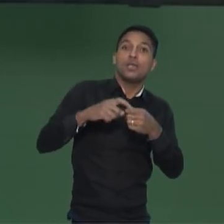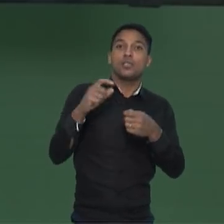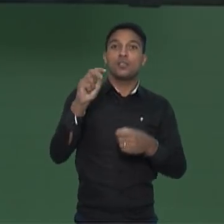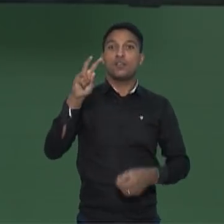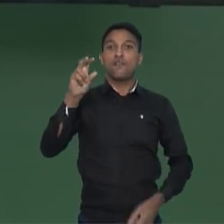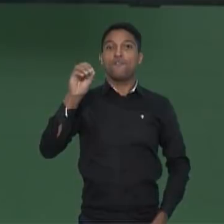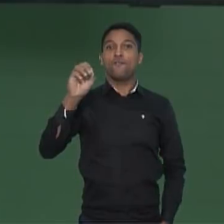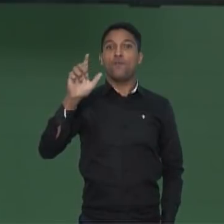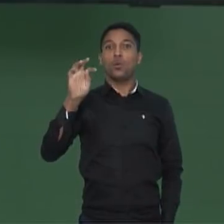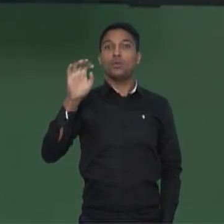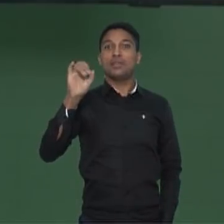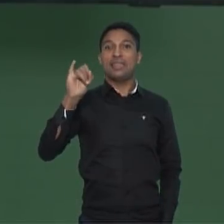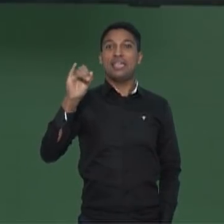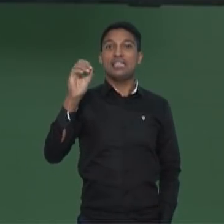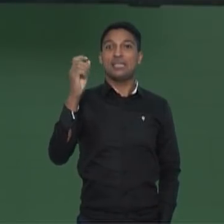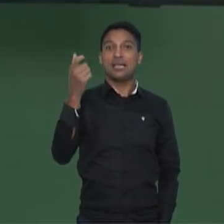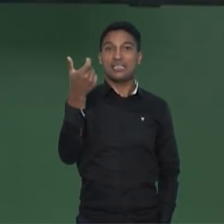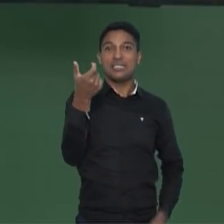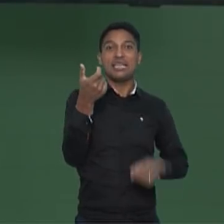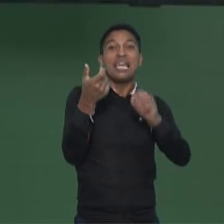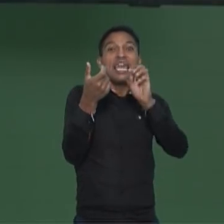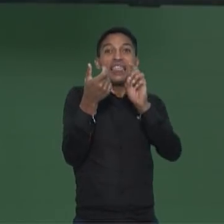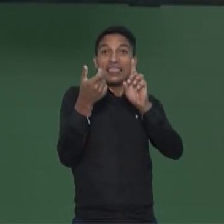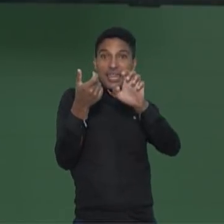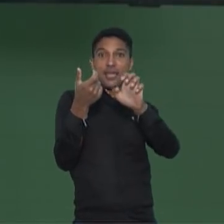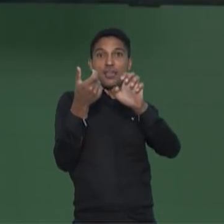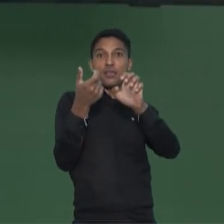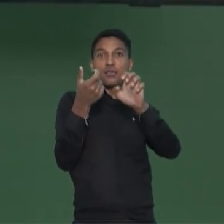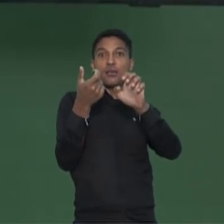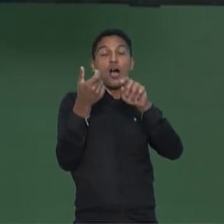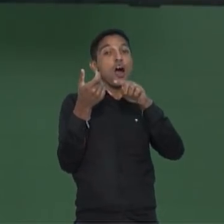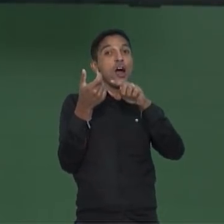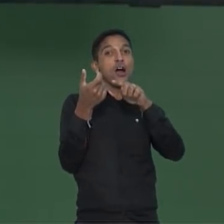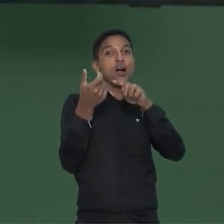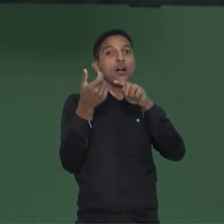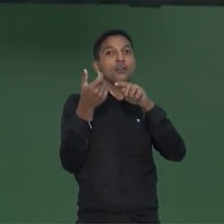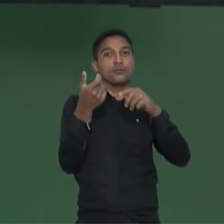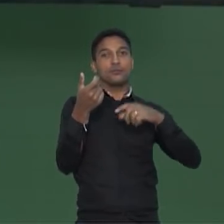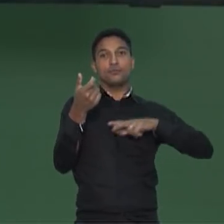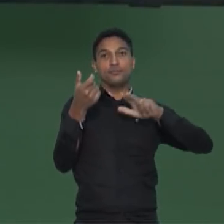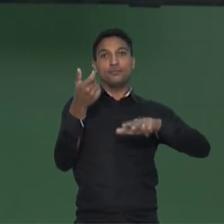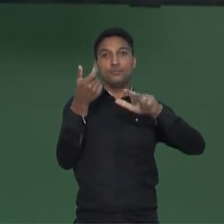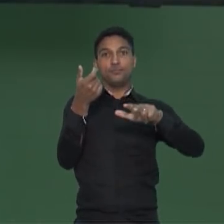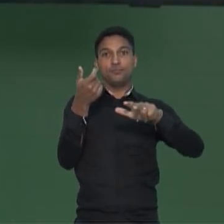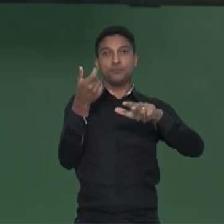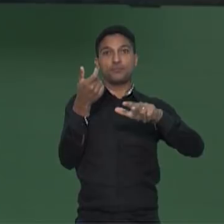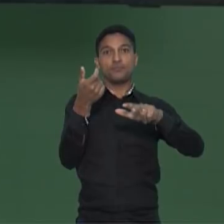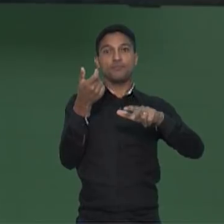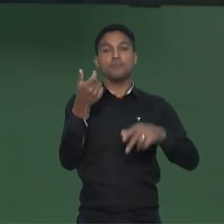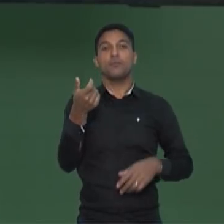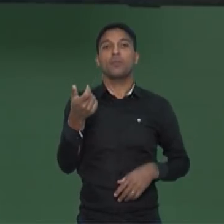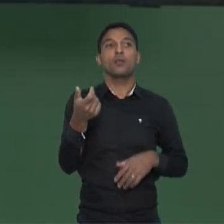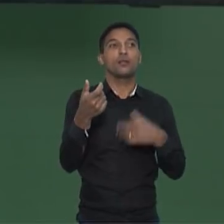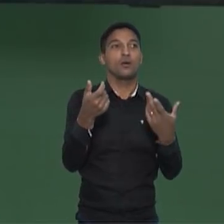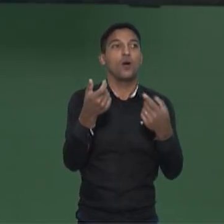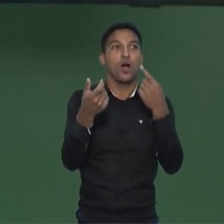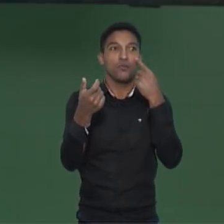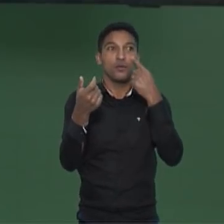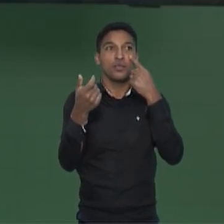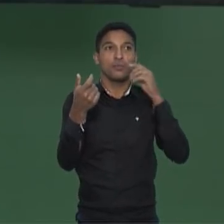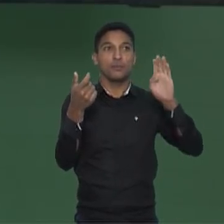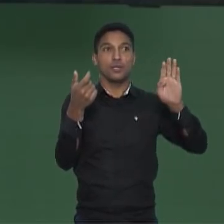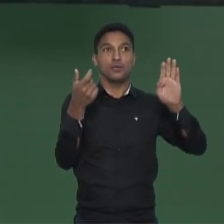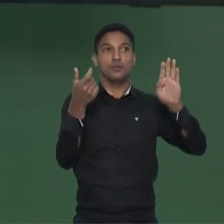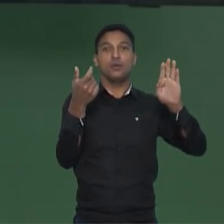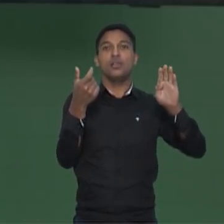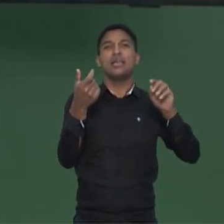Retomando também, quem simpatiza, simpatiza com alguém, com algo. Quem gosta, gosta de algo, nesse